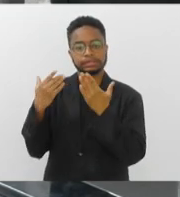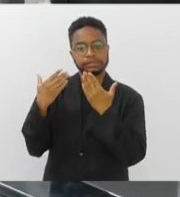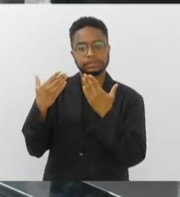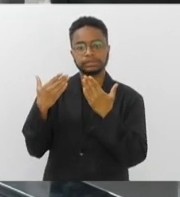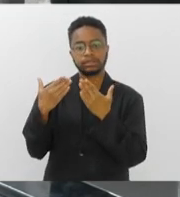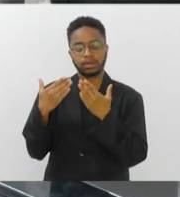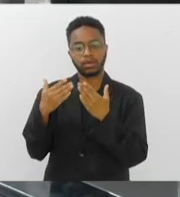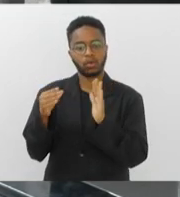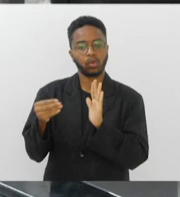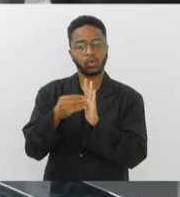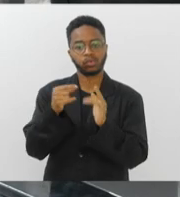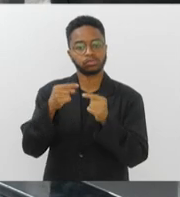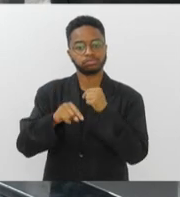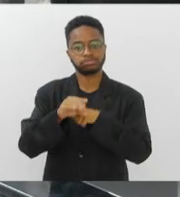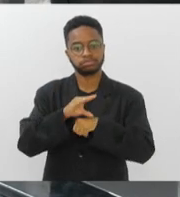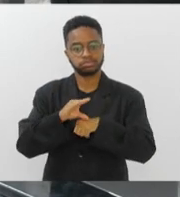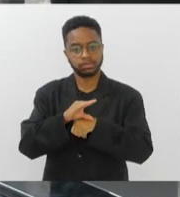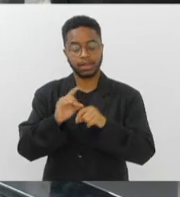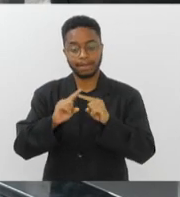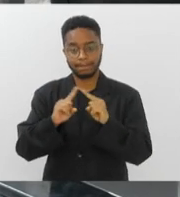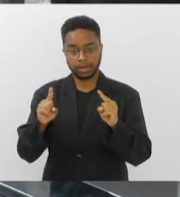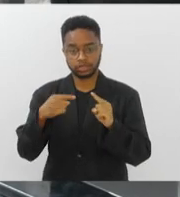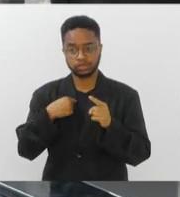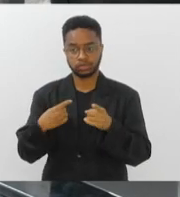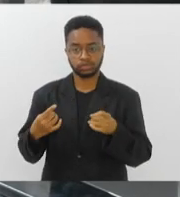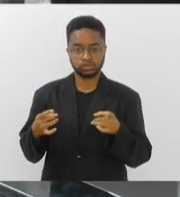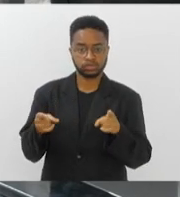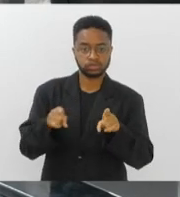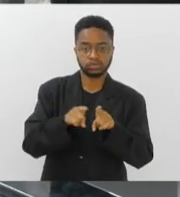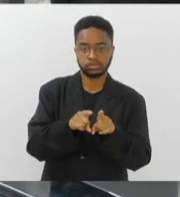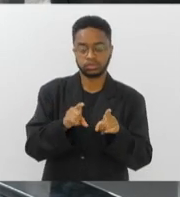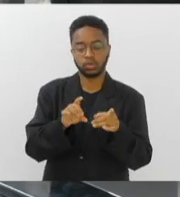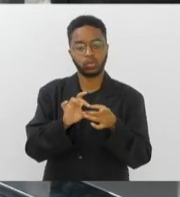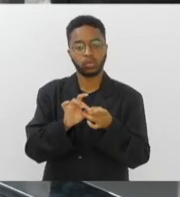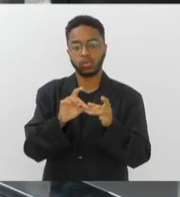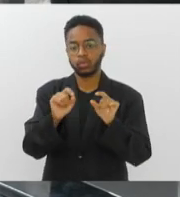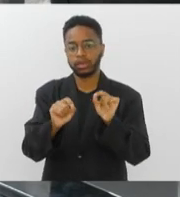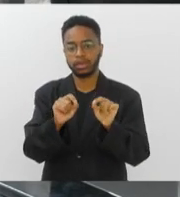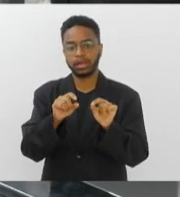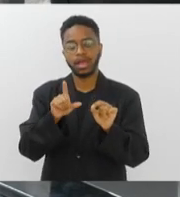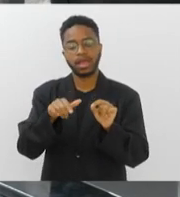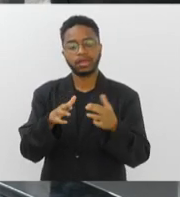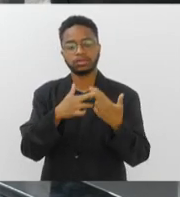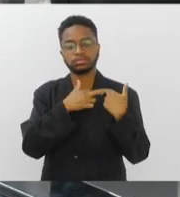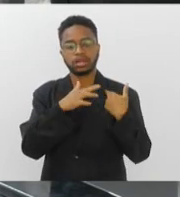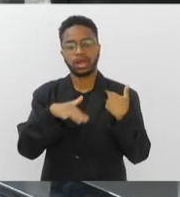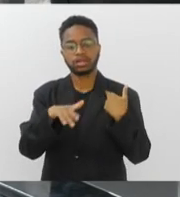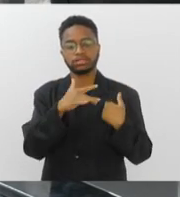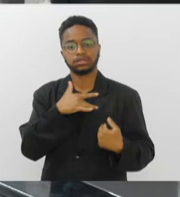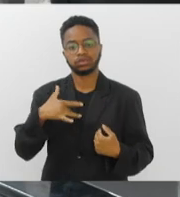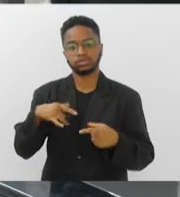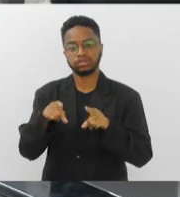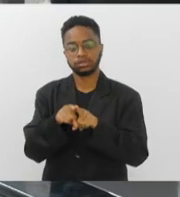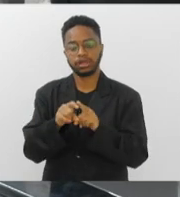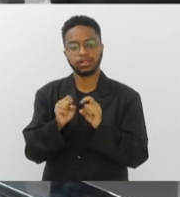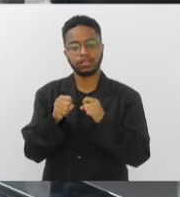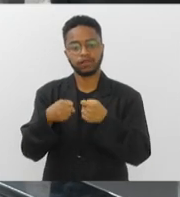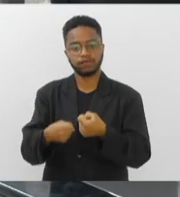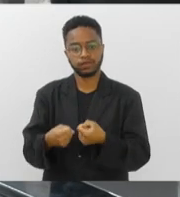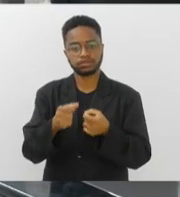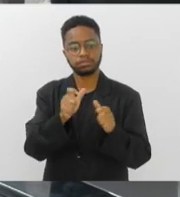declarada inconstitucional. Mas me filio à tese de que a competência, não só da saúde, mas principalmente da defesa do consumidor,